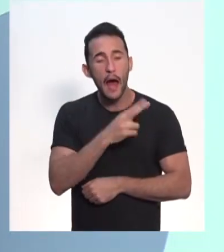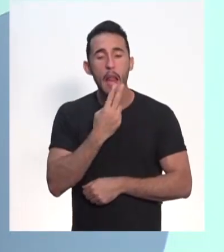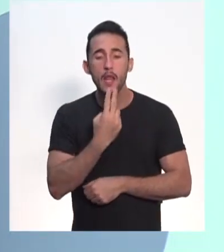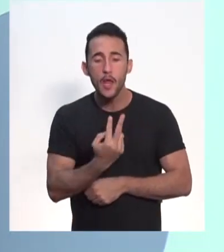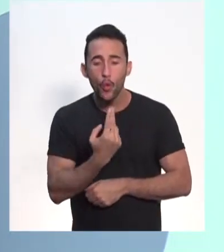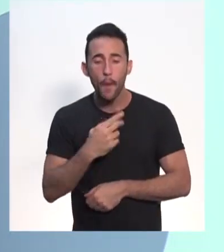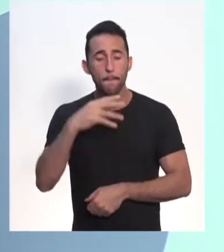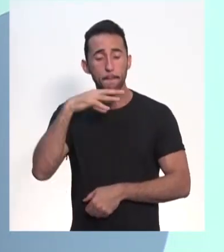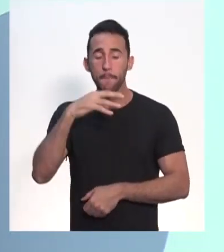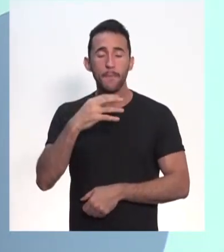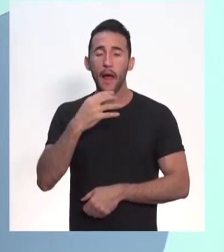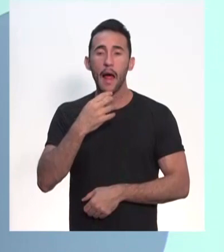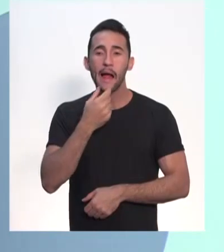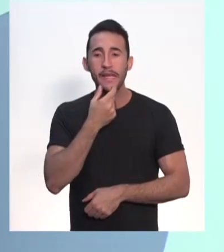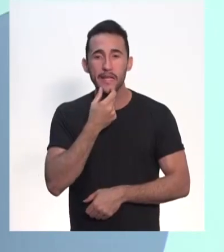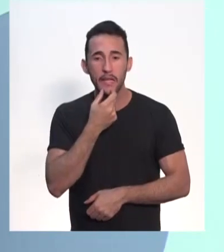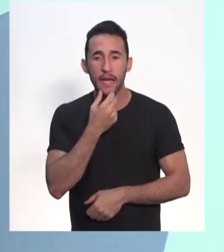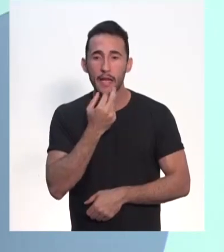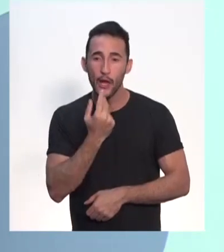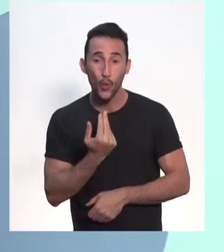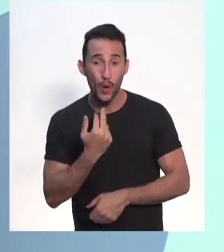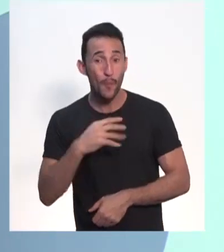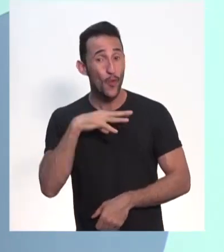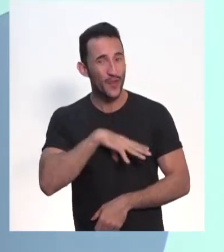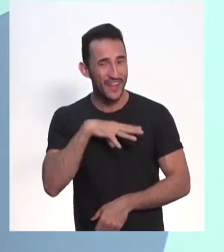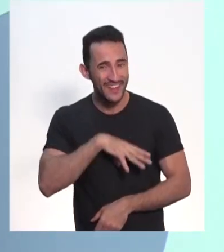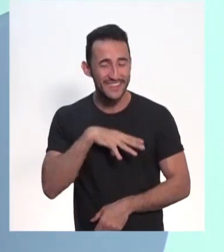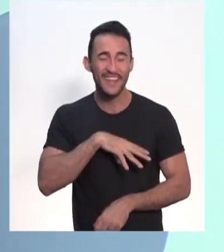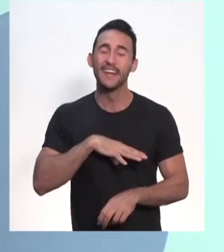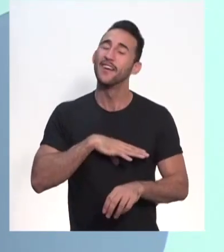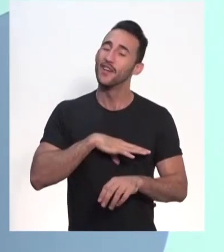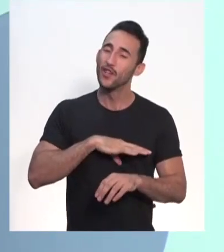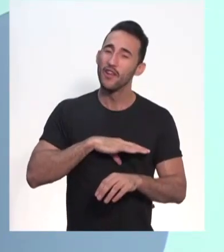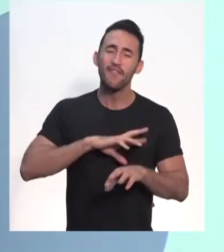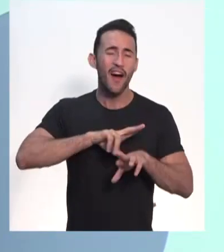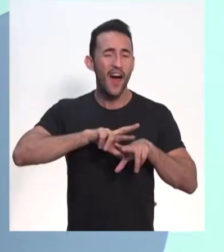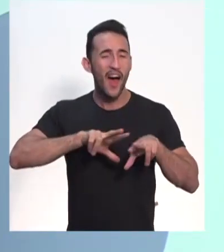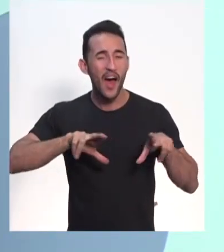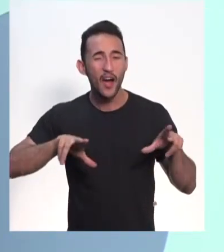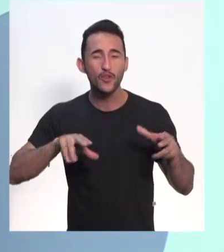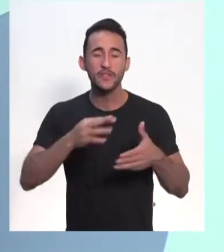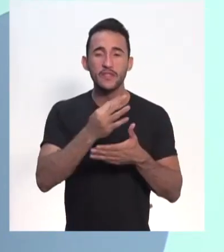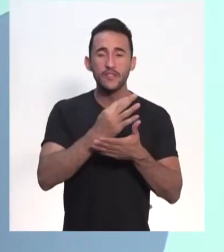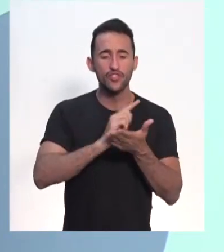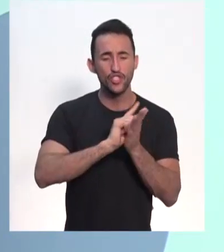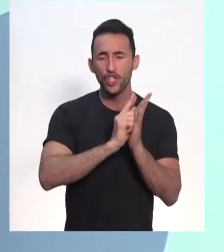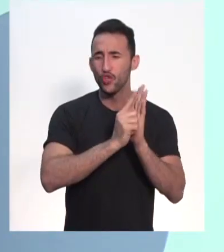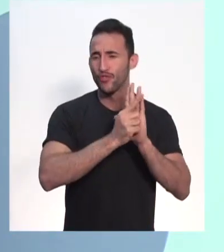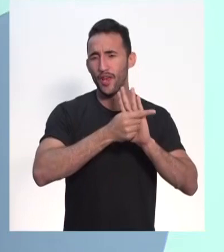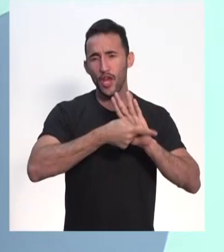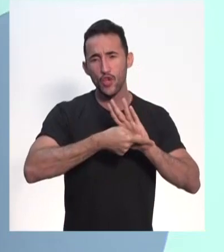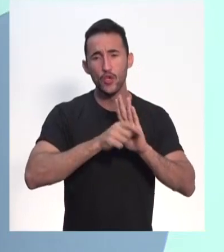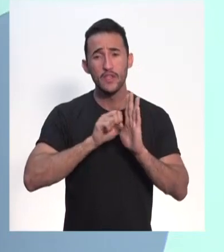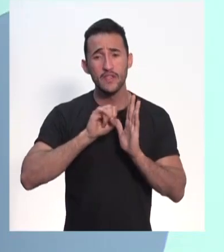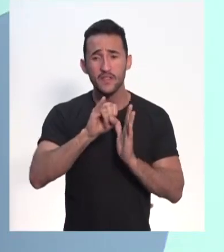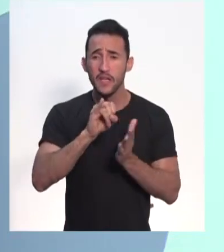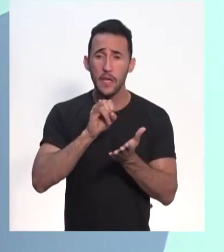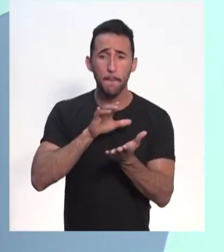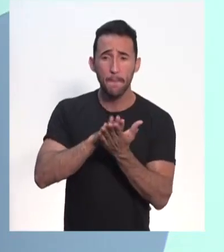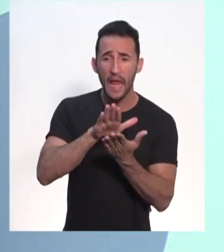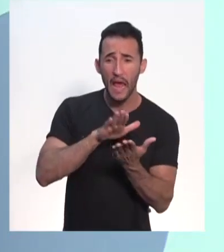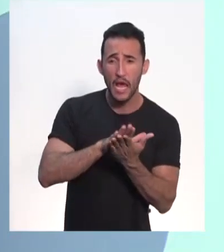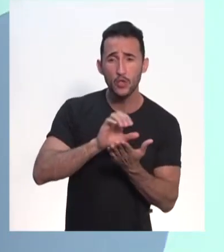para dentro da nossa sala de aula, seja presencial, seja ela mediada por tecnologia. Língua portuguesa